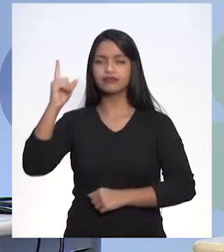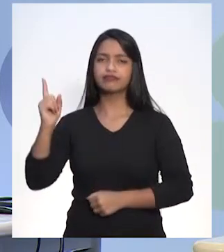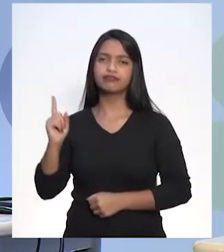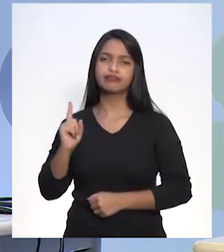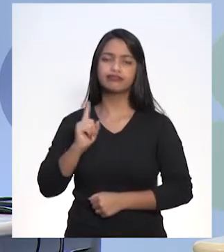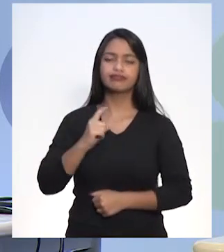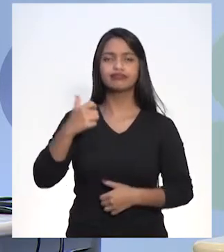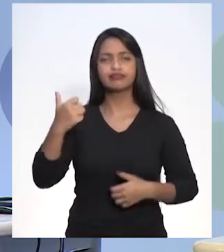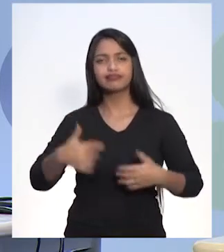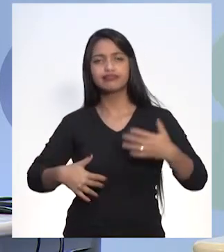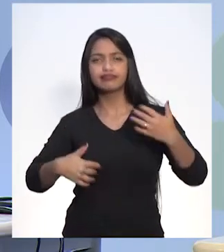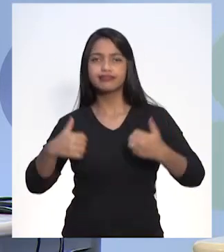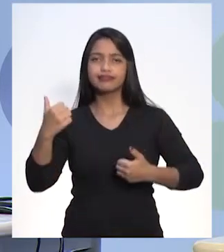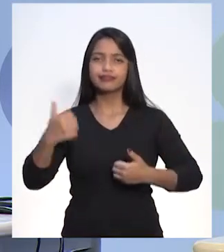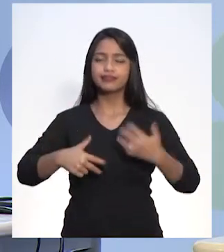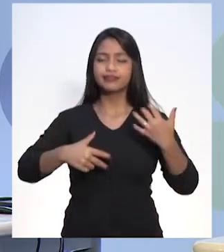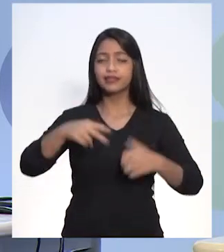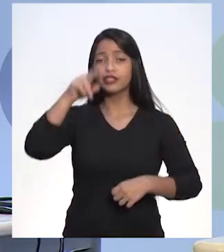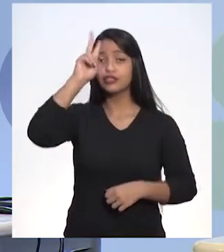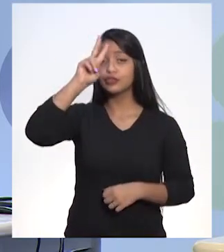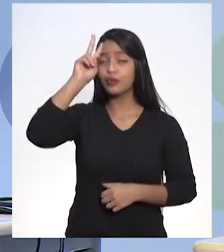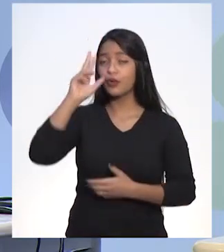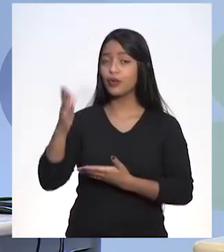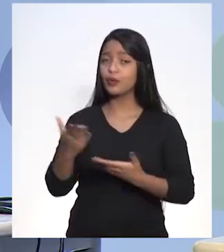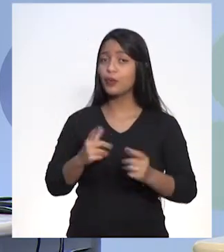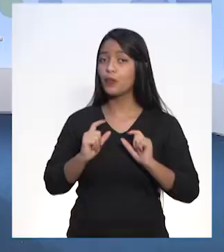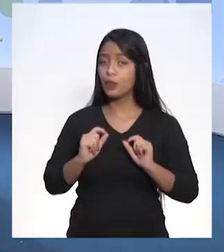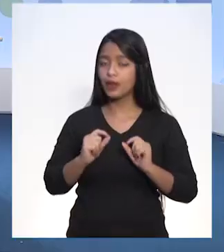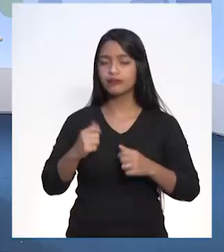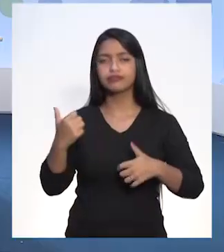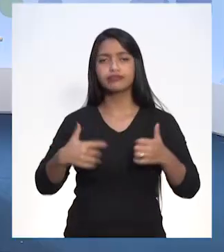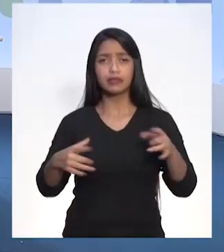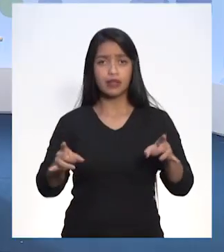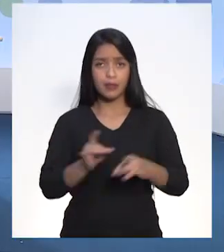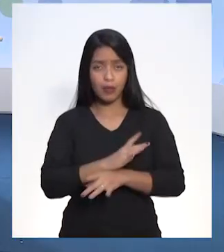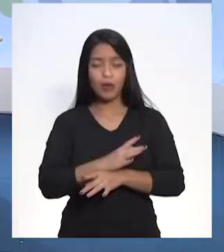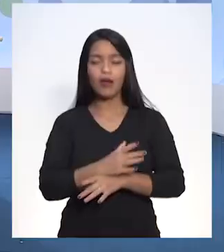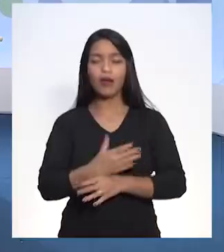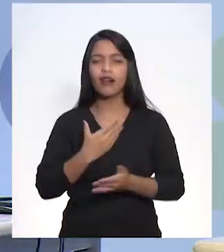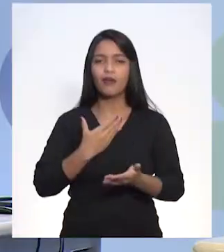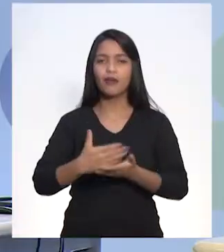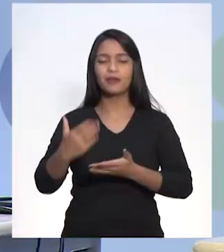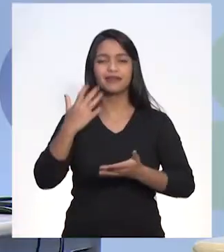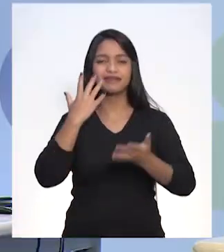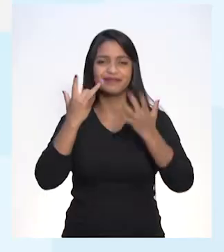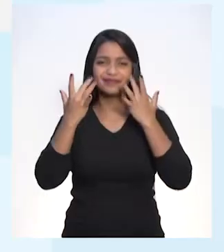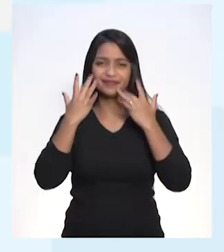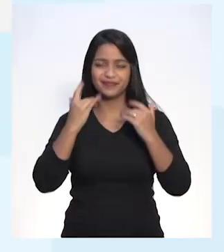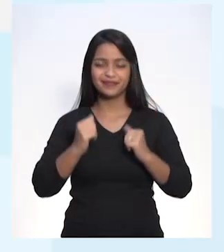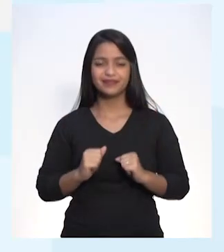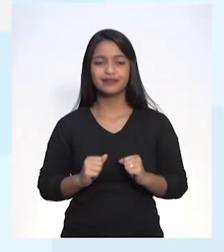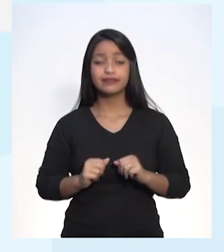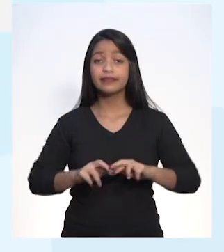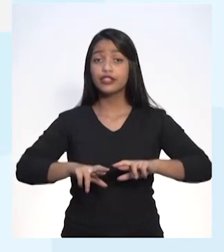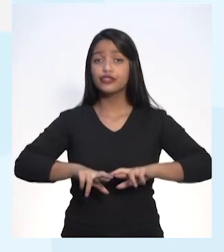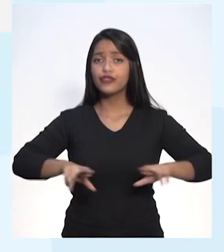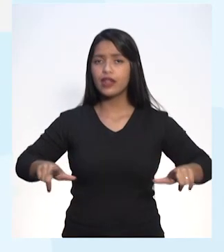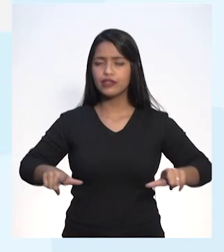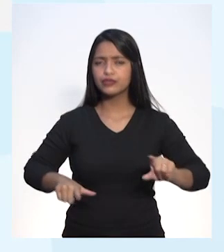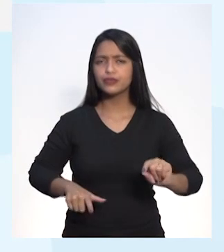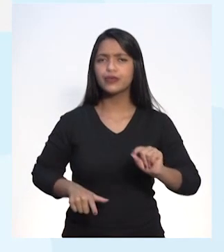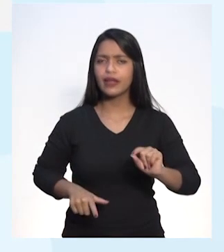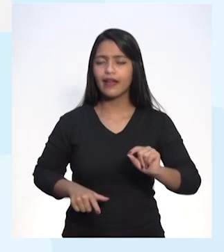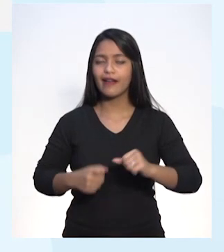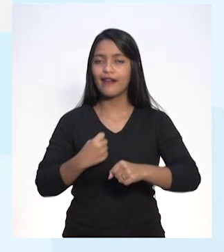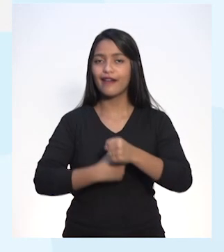as personagens, né? Ele conta bastante do enredo, tanto que algum professor colocou, parece mais uma sinopse. Também achei que dá muita